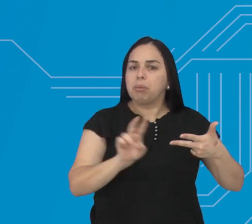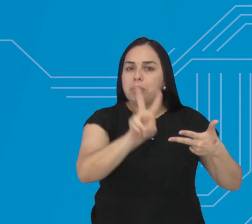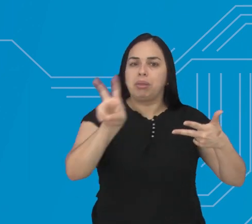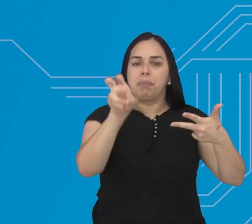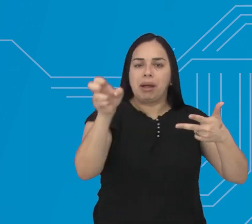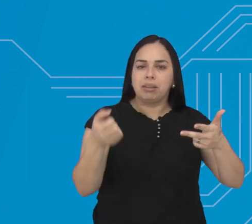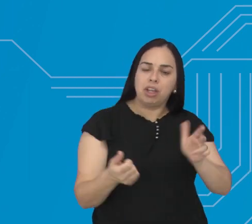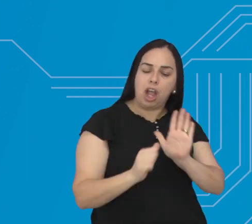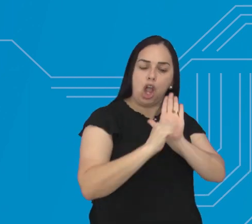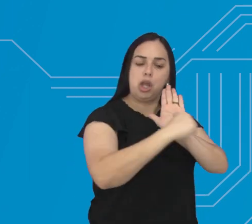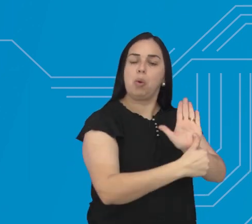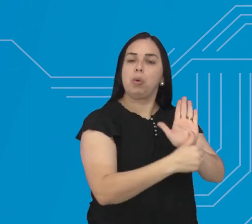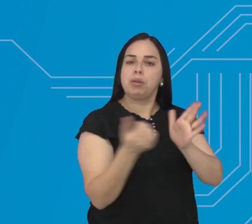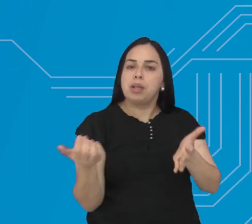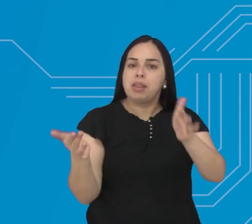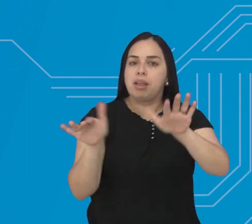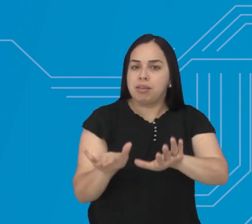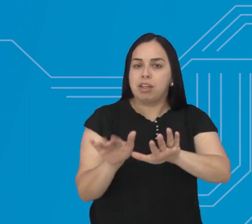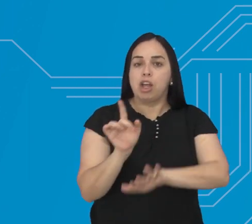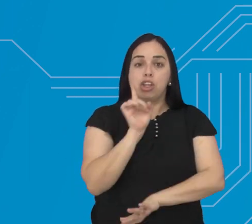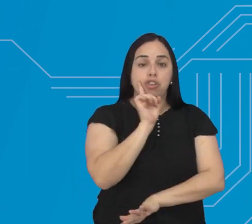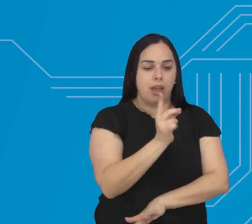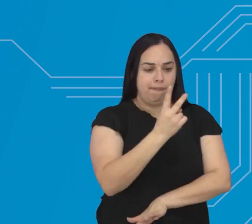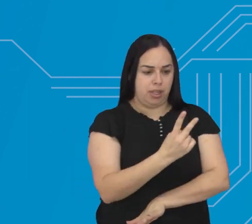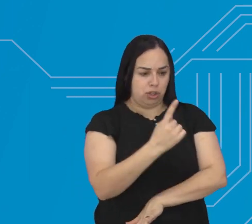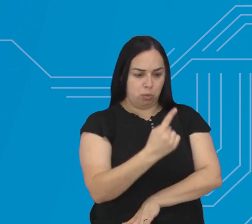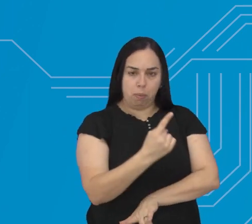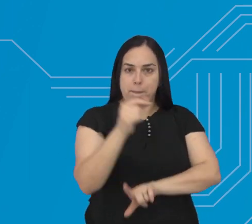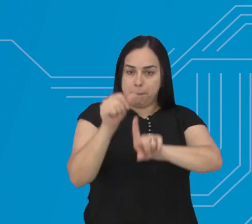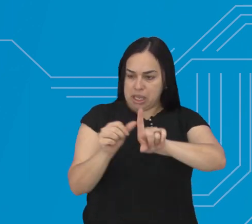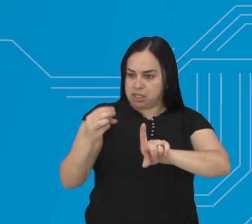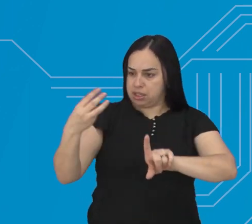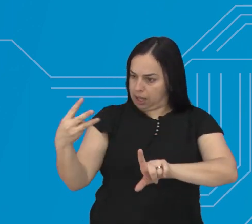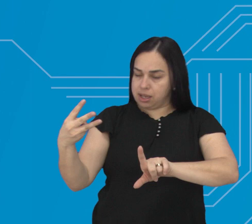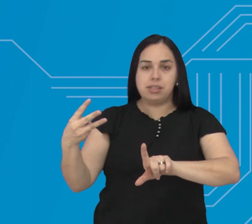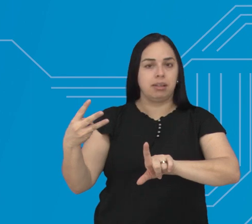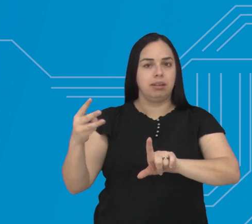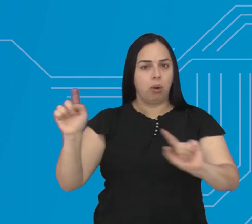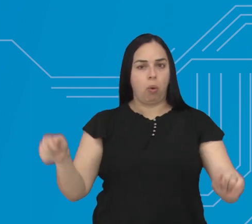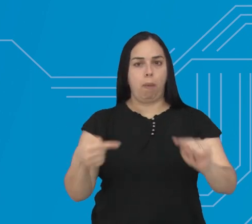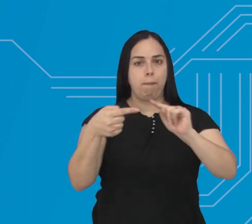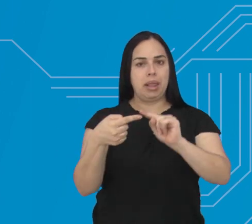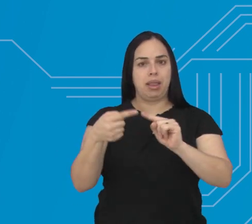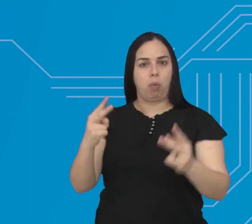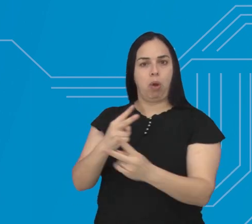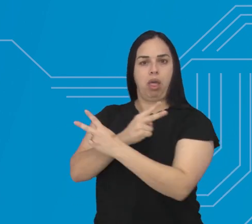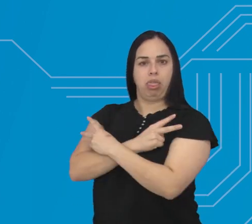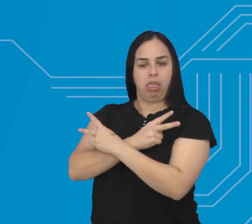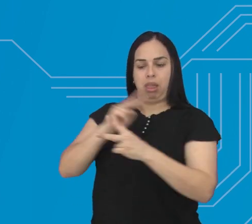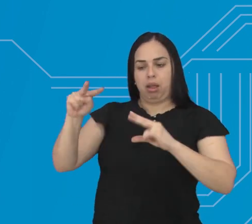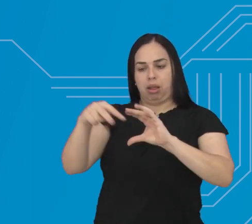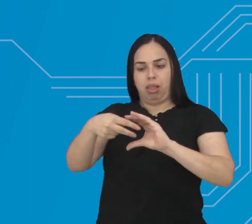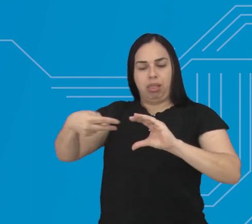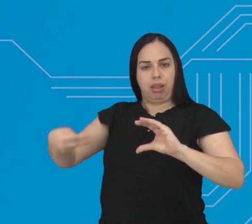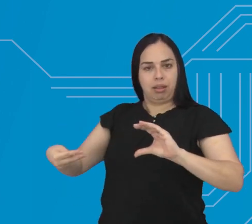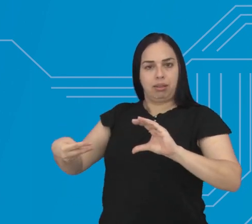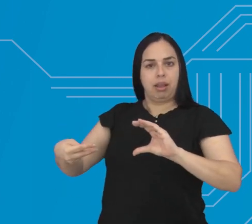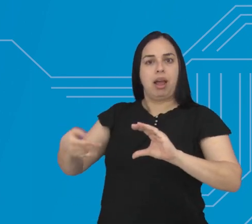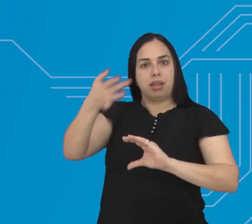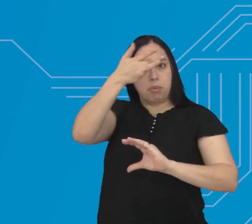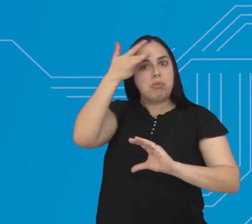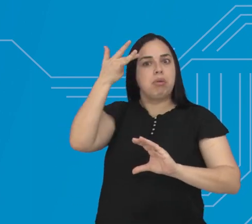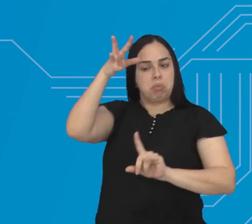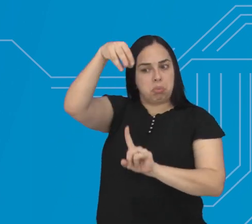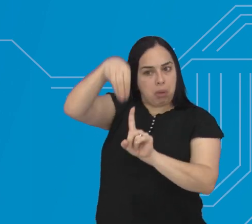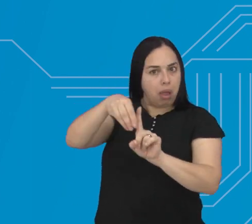da inclusão das pessoas com síndrome de Down. O dia 21/3 faz alusão a essa condição genética que é